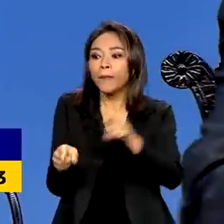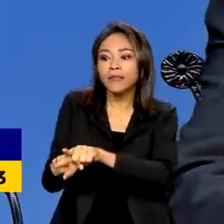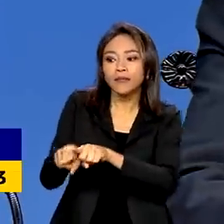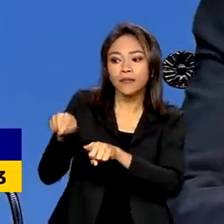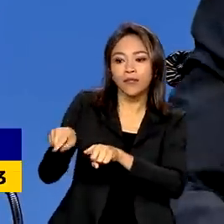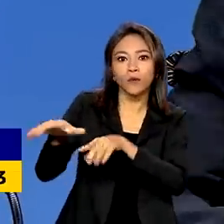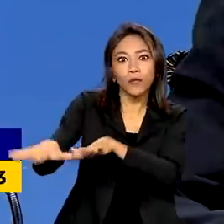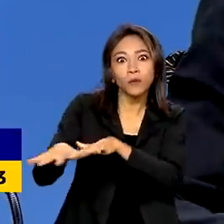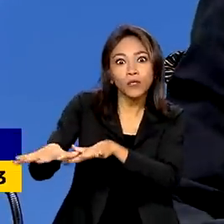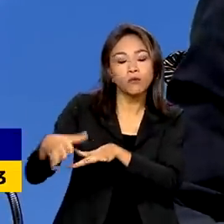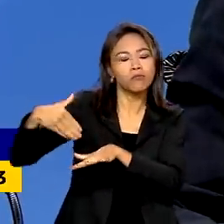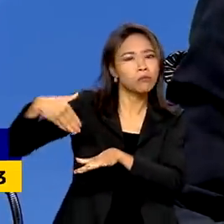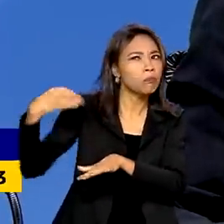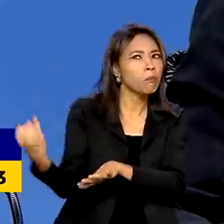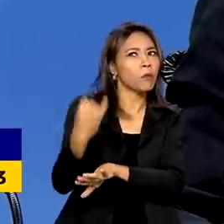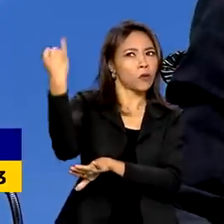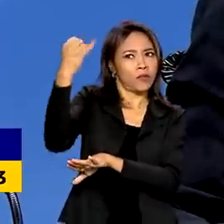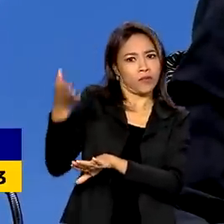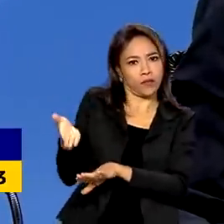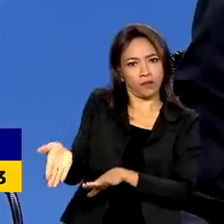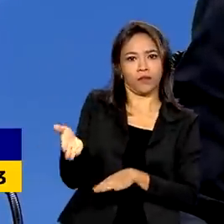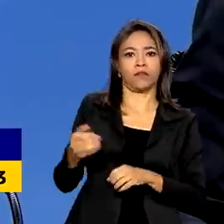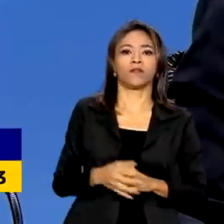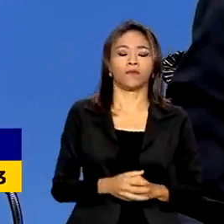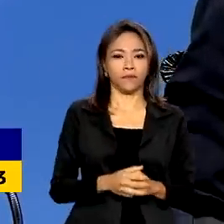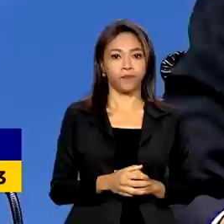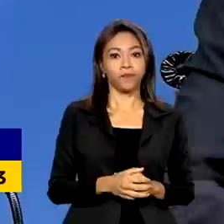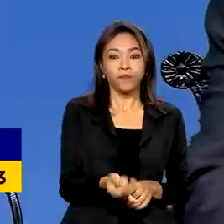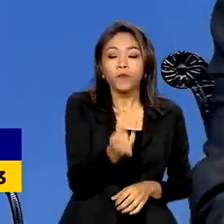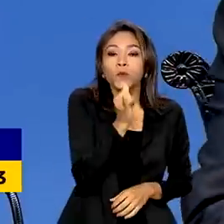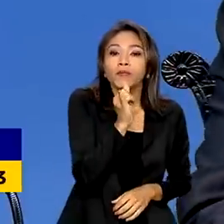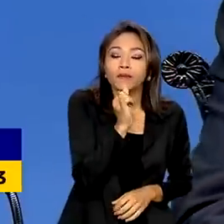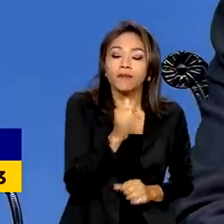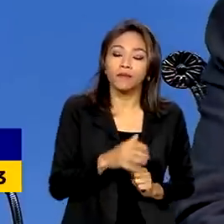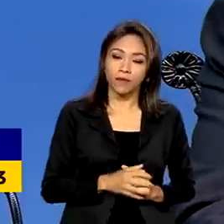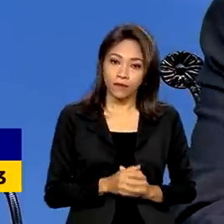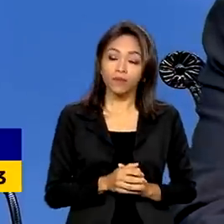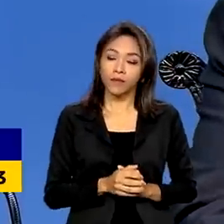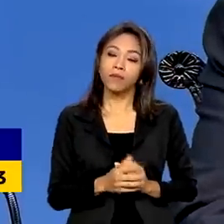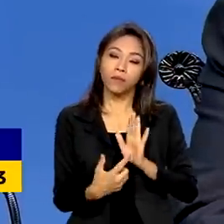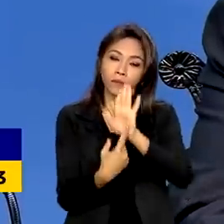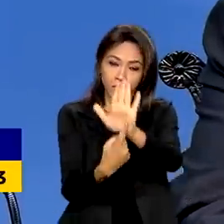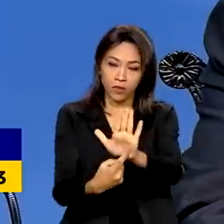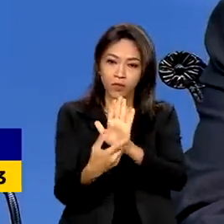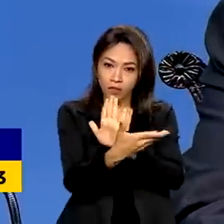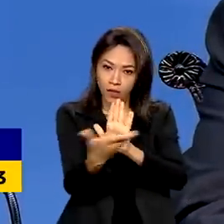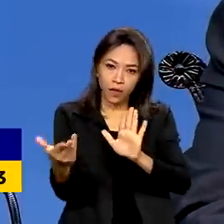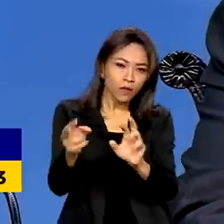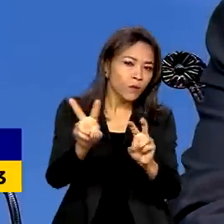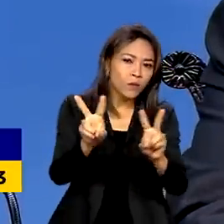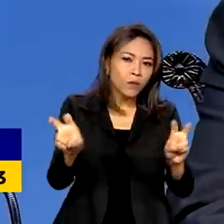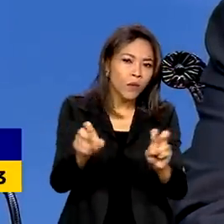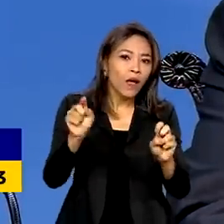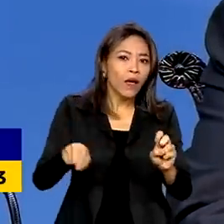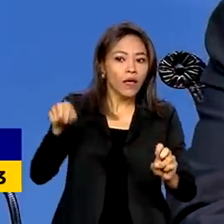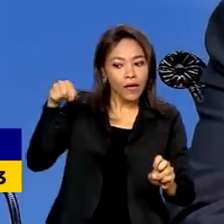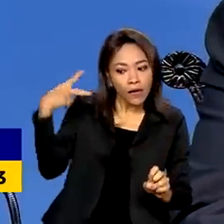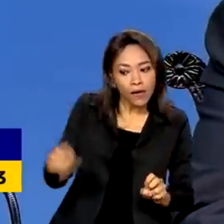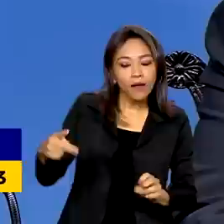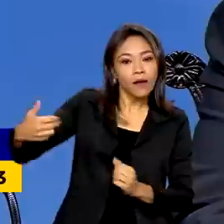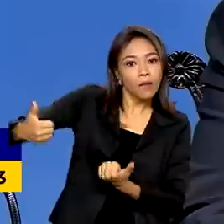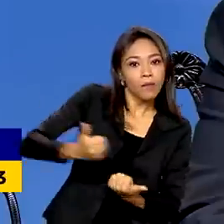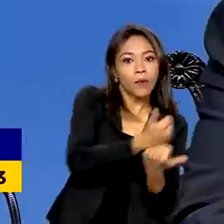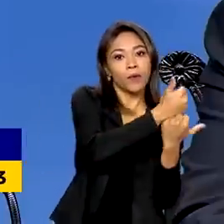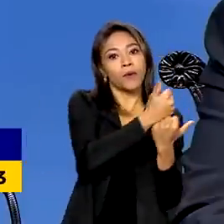foros internacionais. E um exemplo específico sobre isso é o apoio que o Reino Unido dá